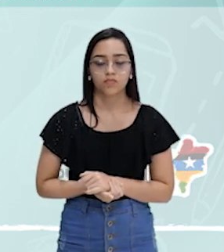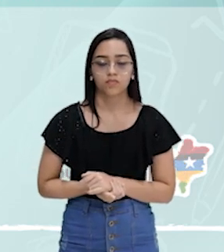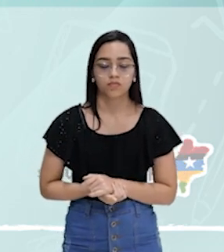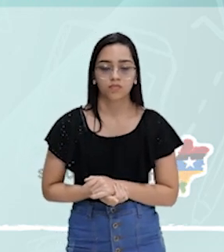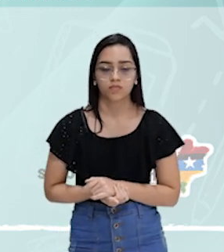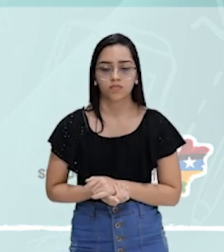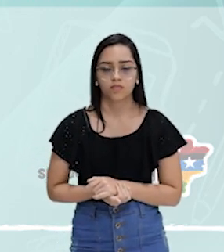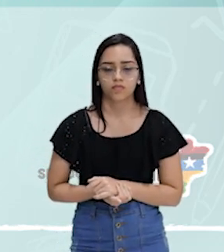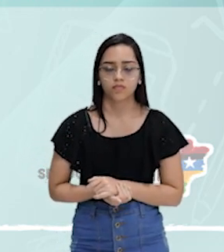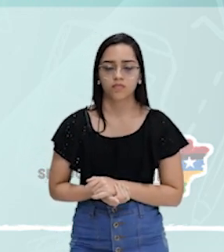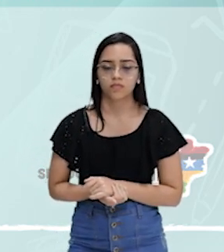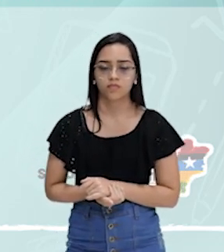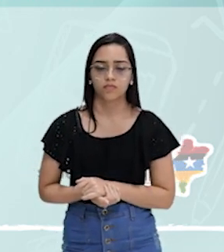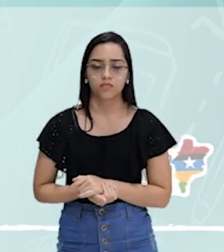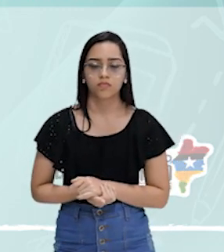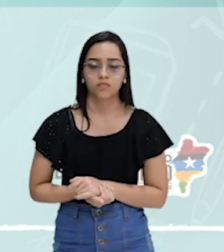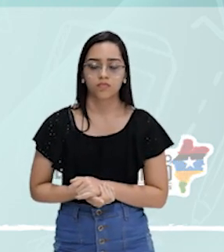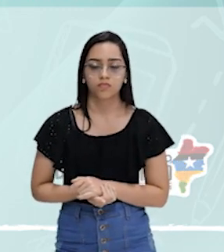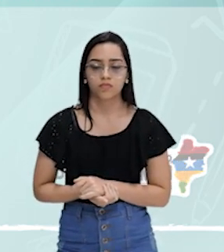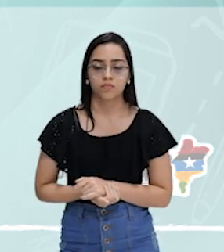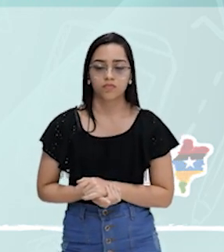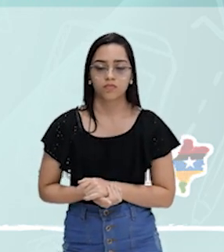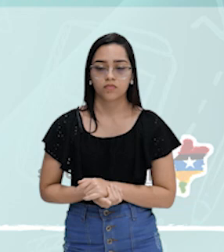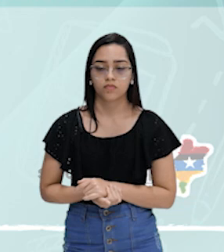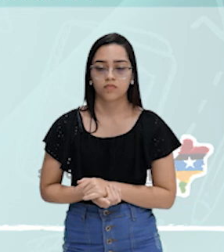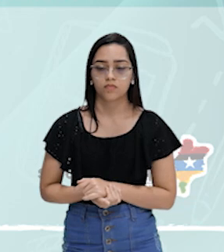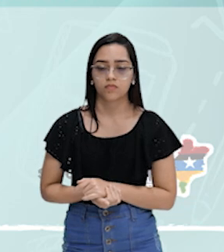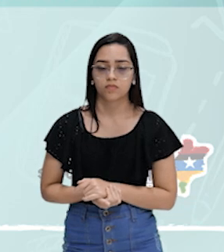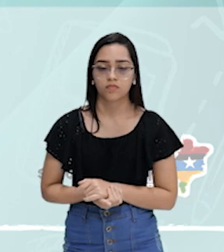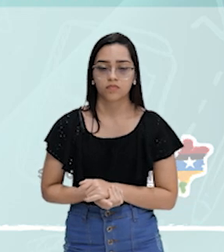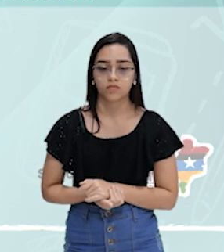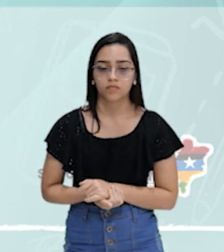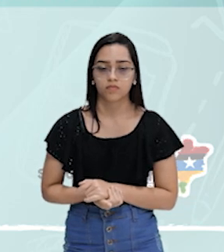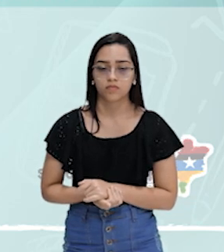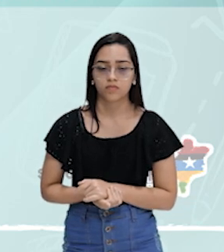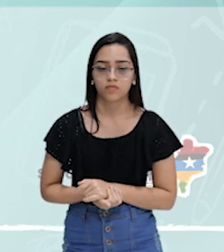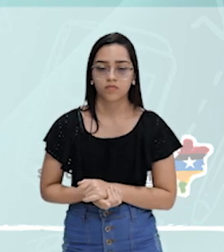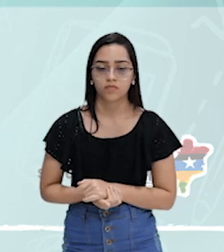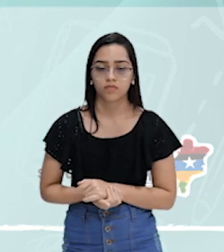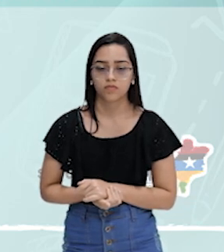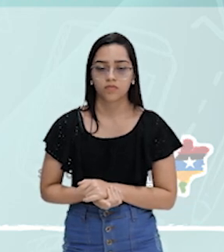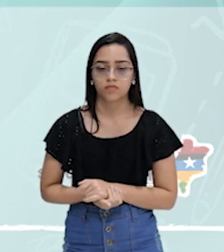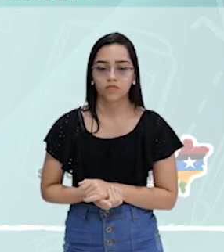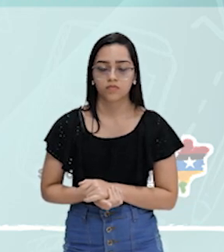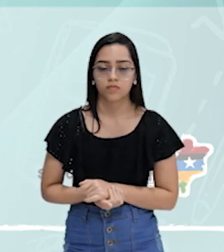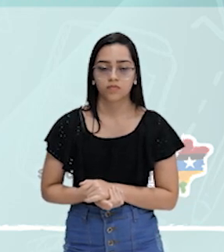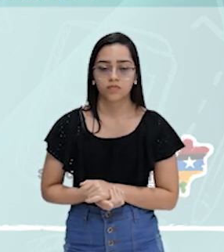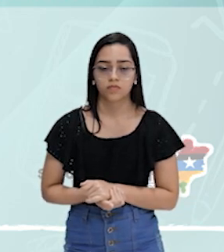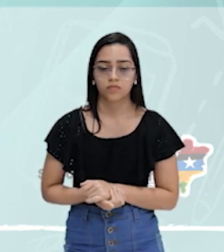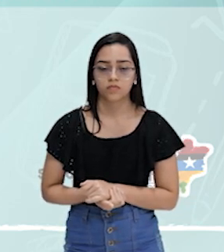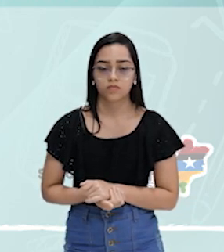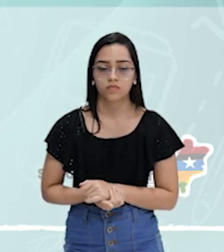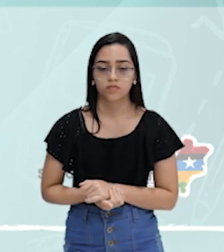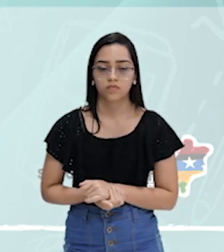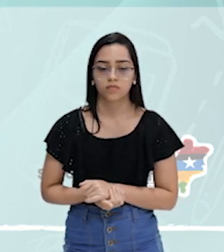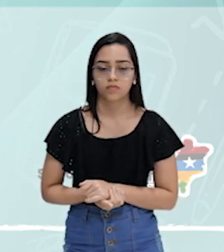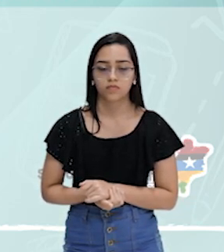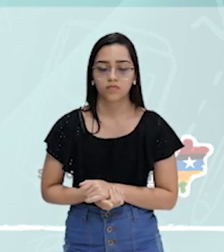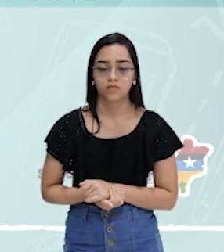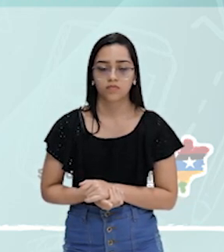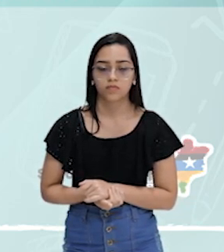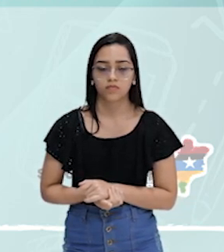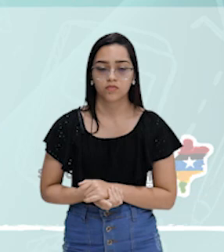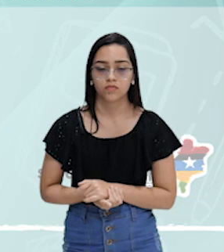não poderá praticar este esporte violento sem afetar seriamente o equilíbrio fisiológico de suas funções orgânicas,